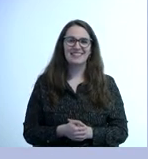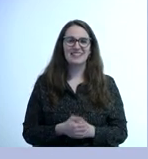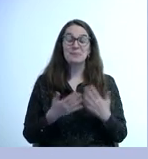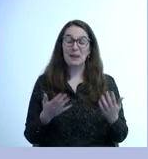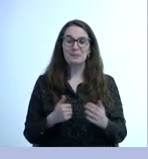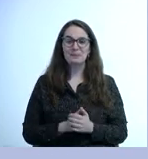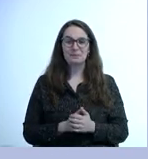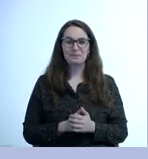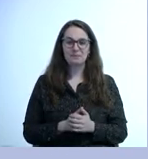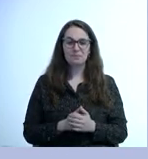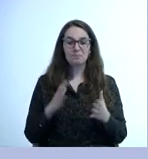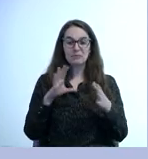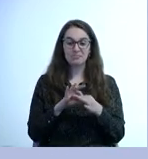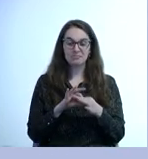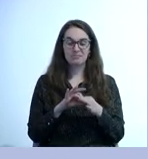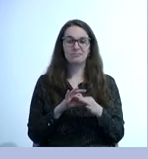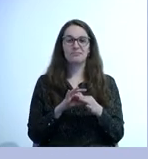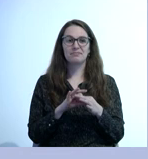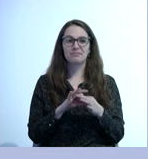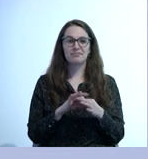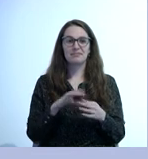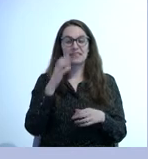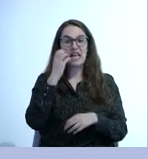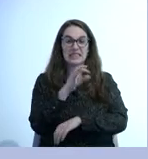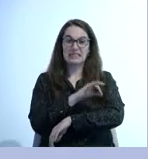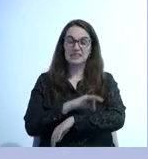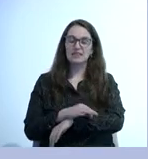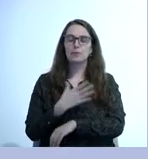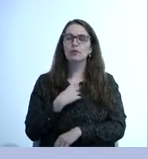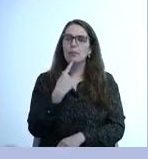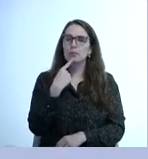Bem, e entretanto, em relação ao